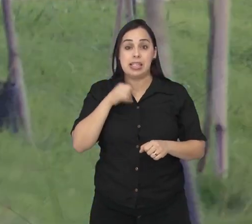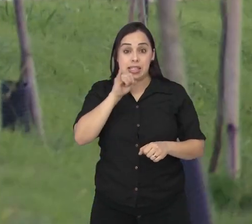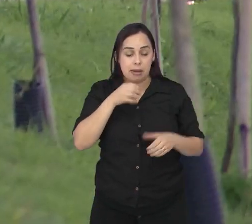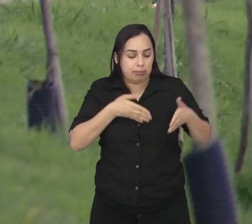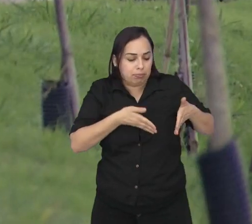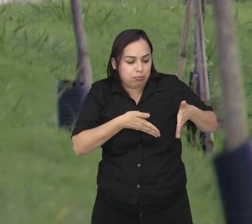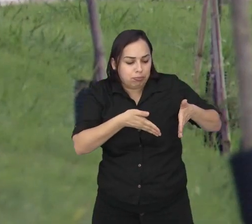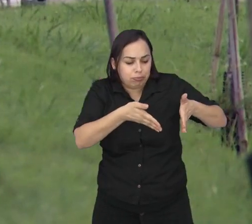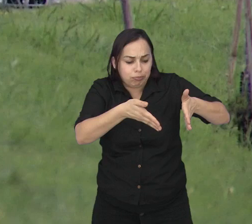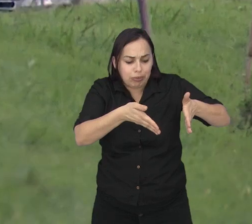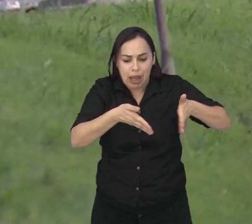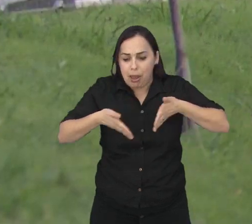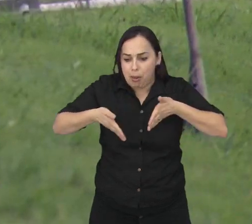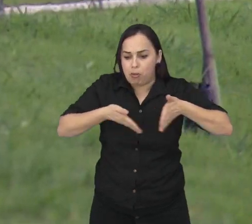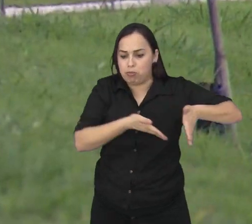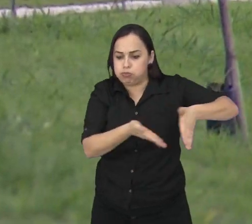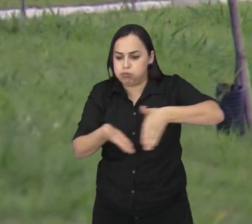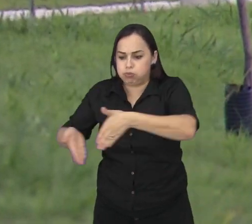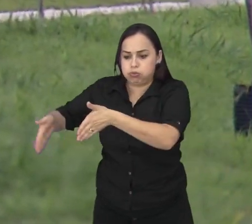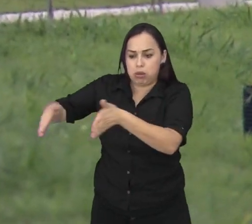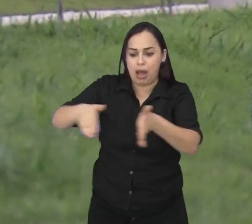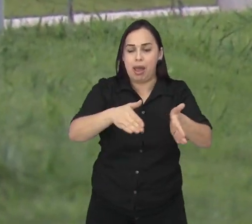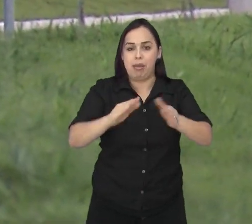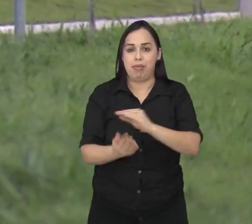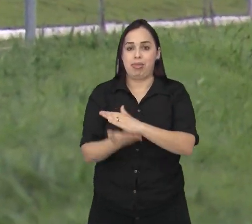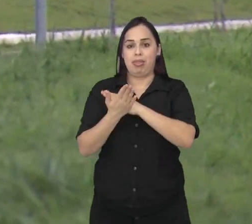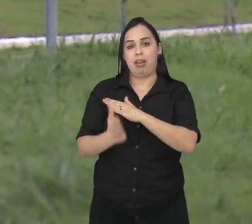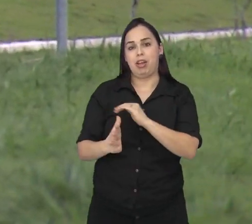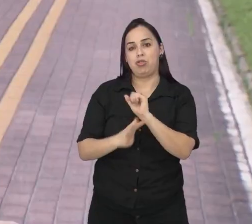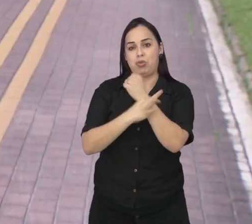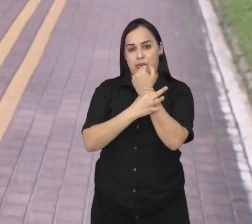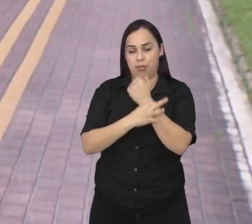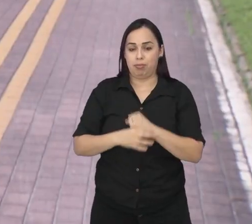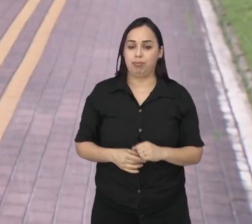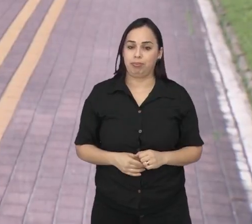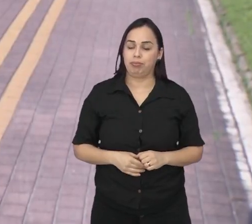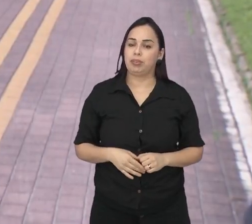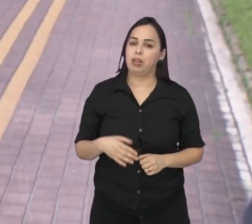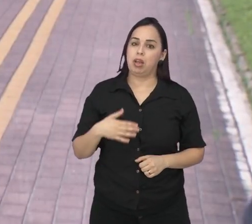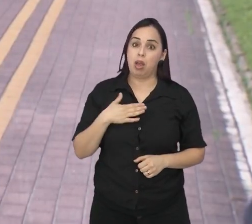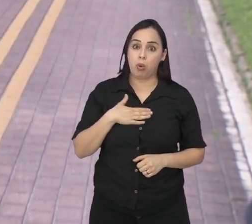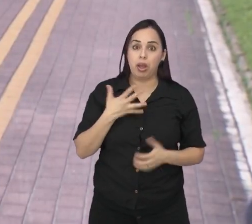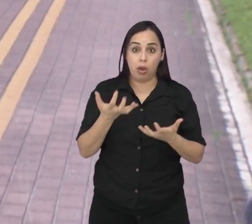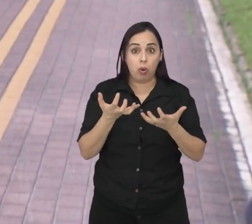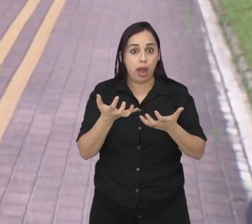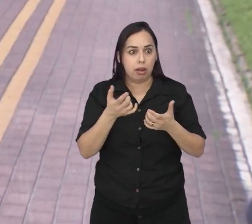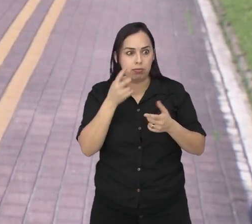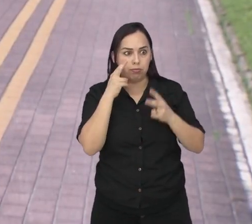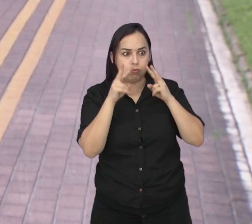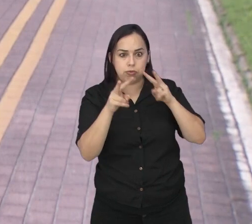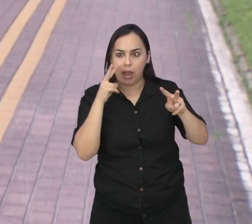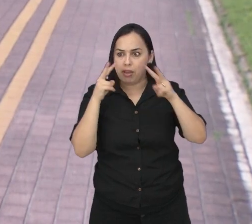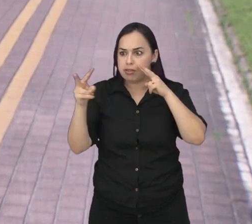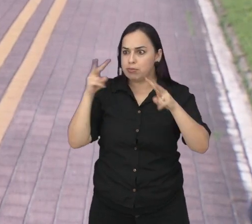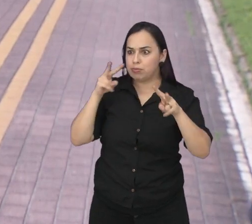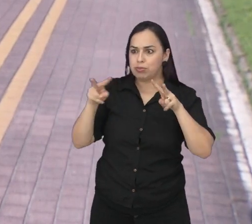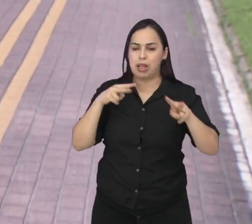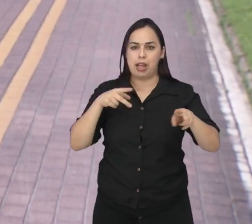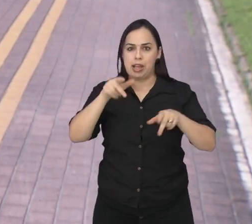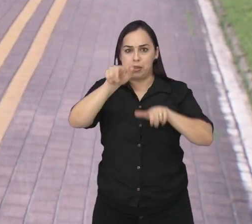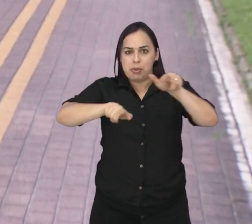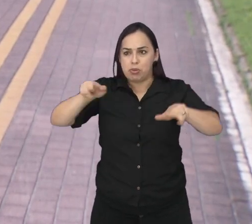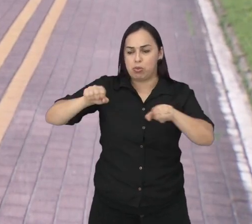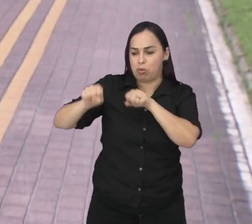na cidade, melhor e mais seguro para os ciclistas. Eu gostaria de ver mais ciclovias, mais gente andando de